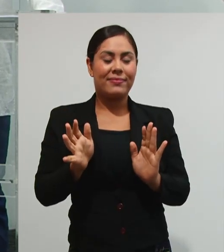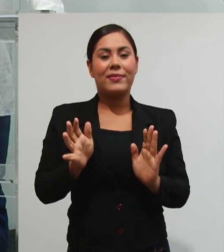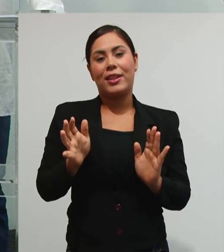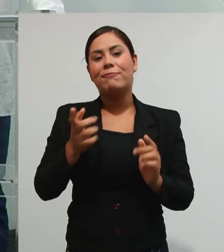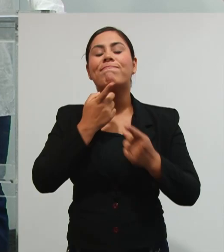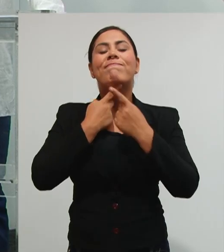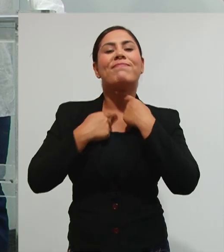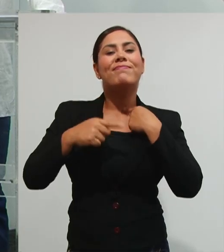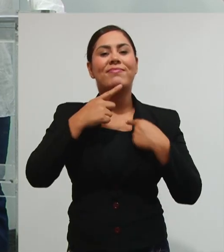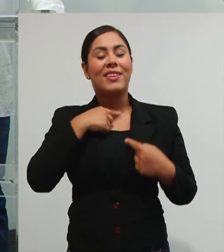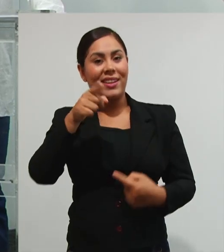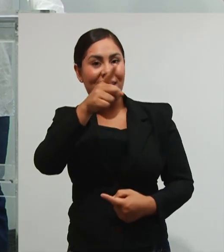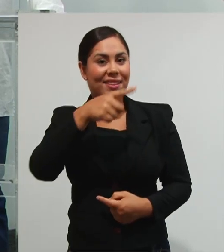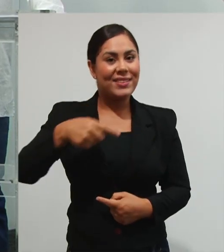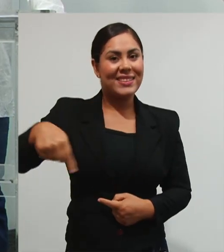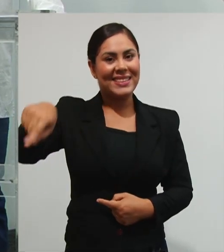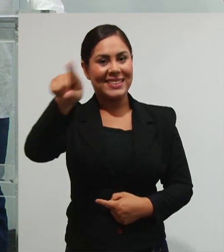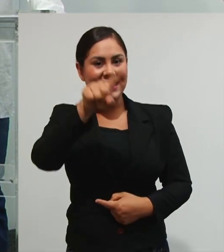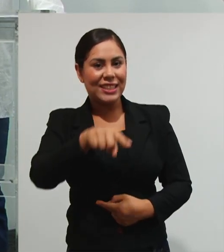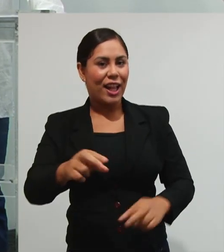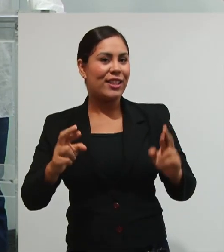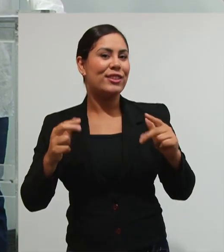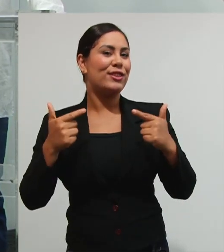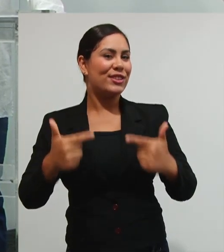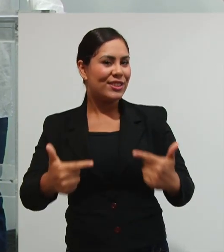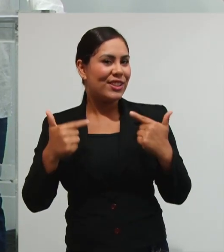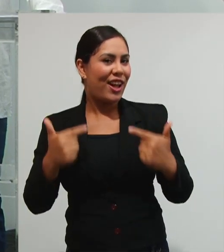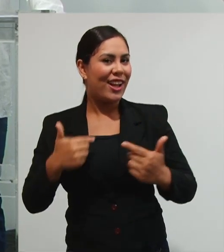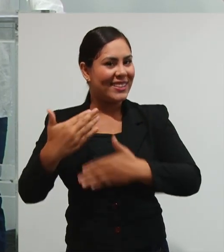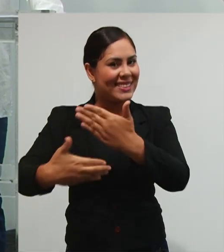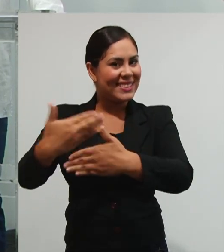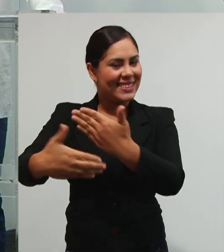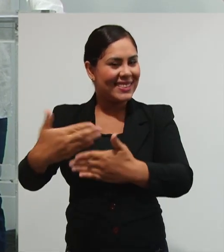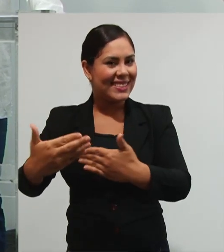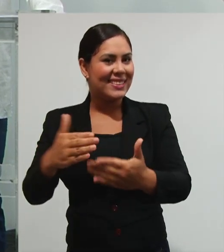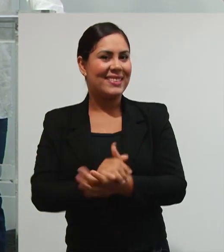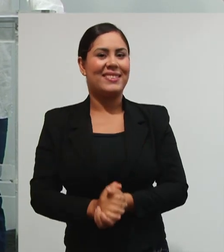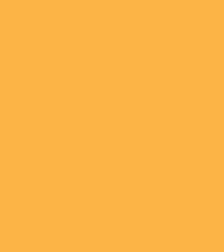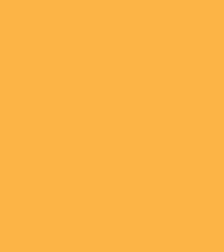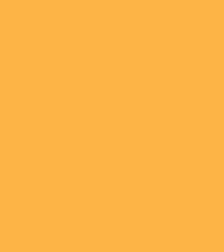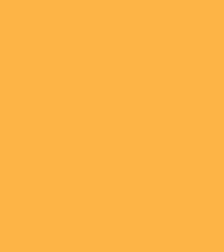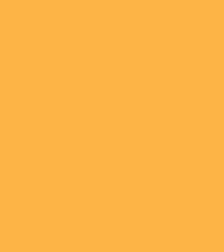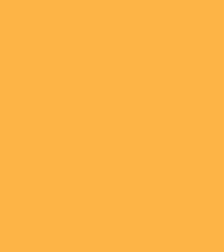eu desejo a vocês muita sorte pela caminhada de vocês.